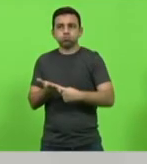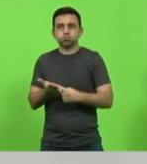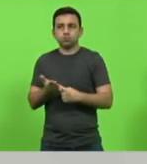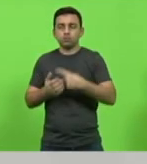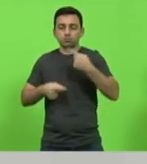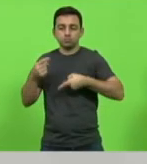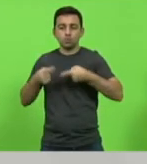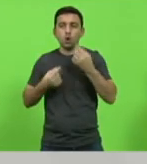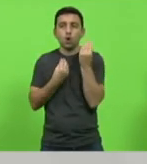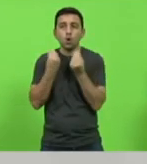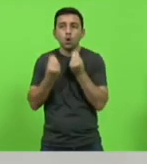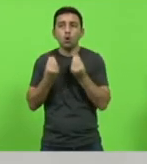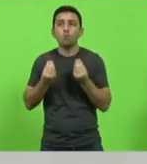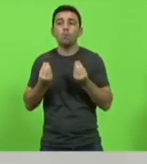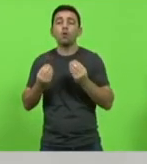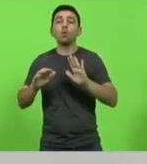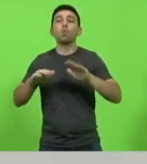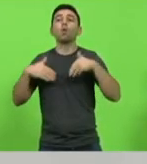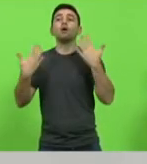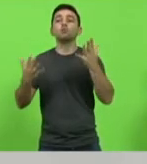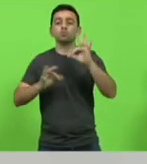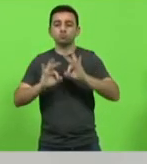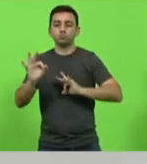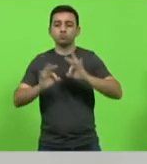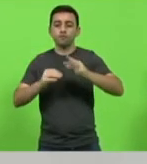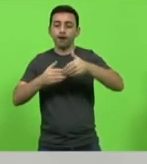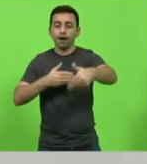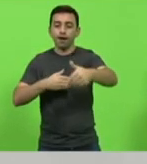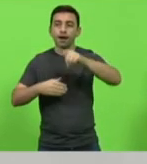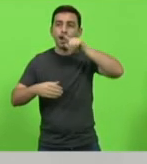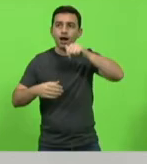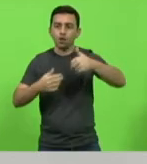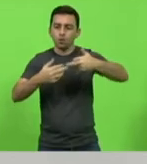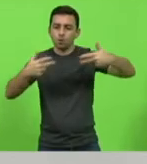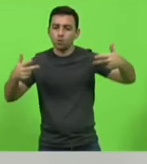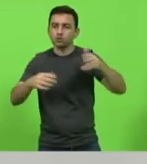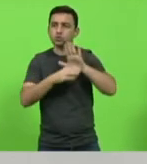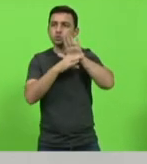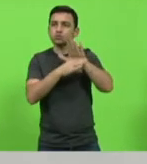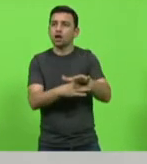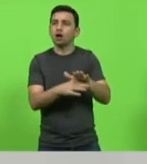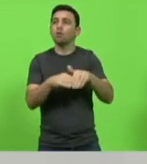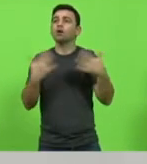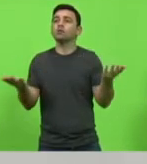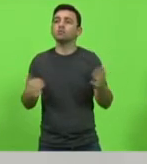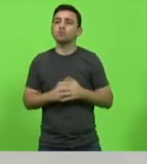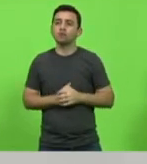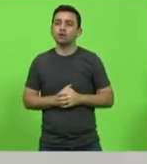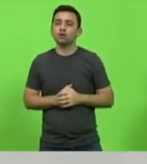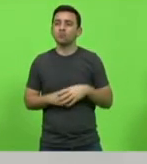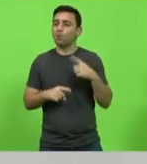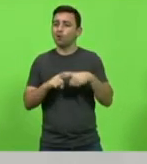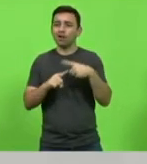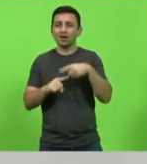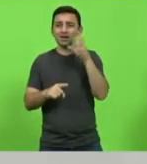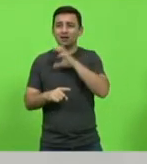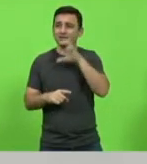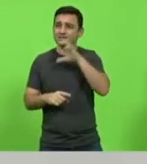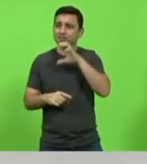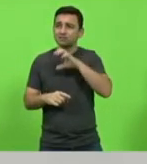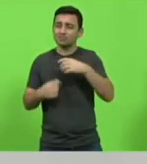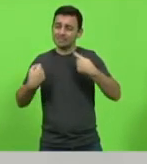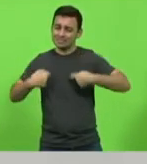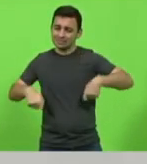como e quando esse planejamento hídrico será feito por e é mais do que urgente é